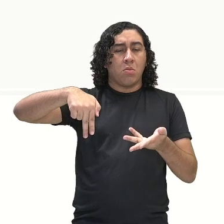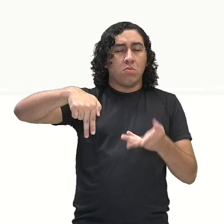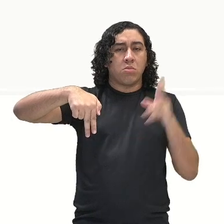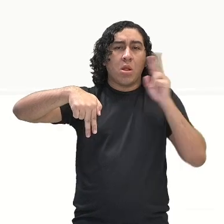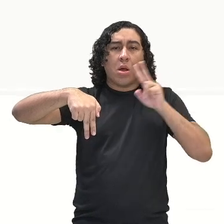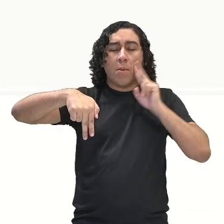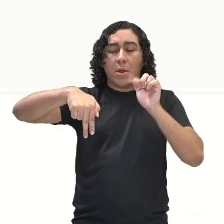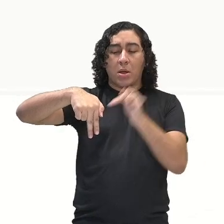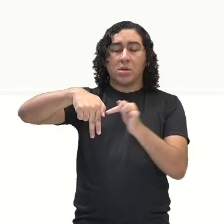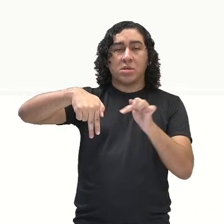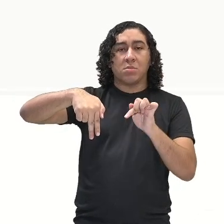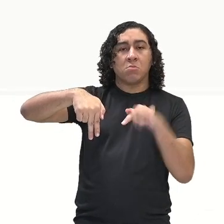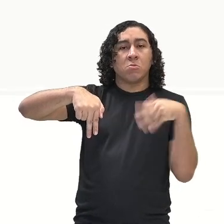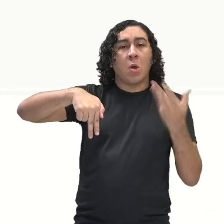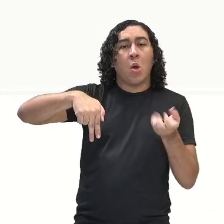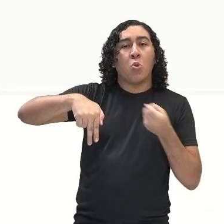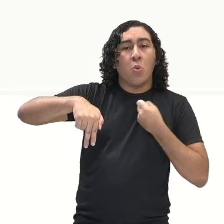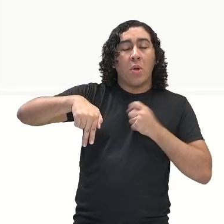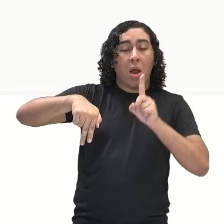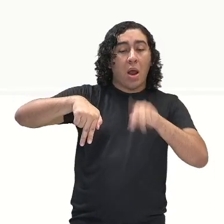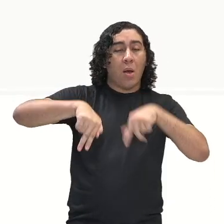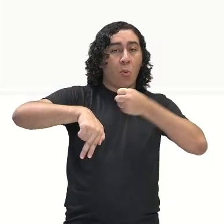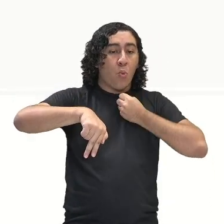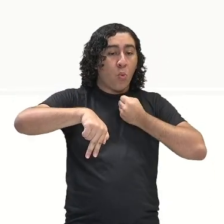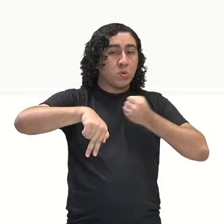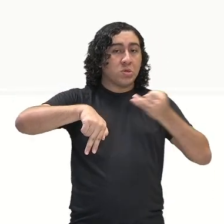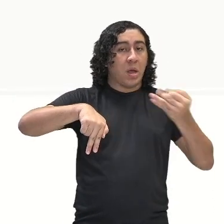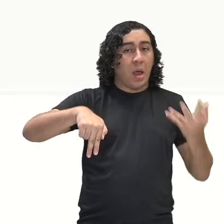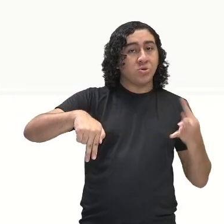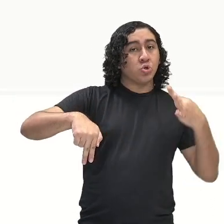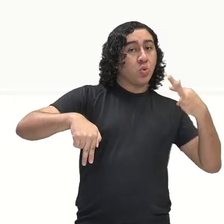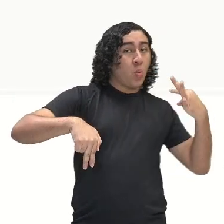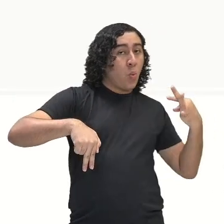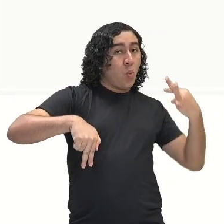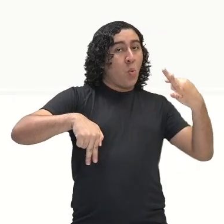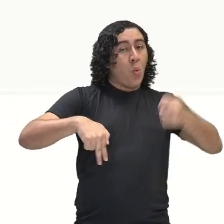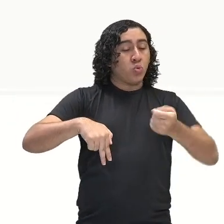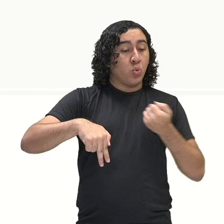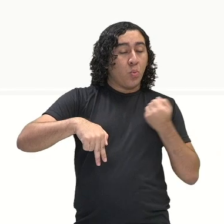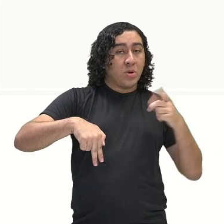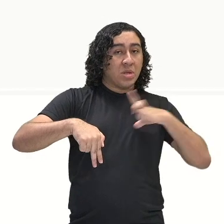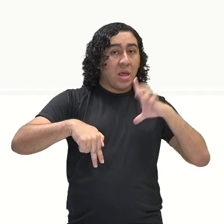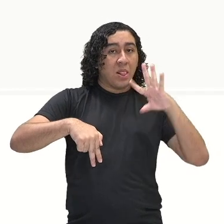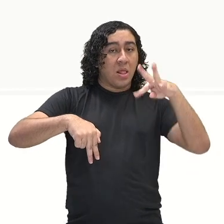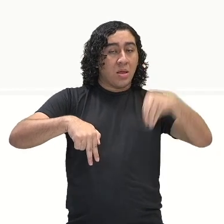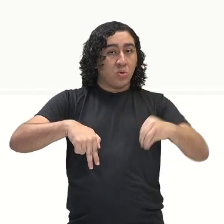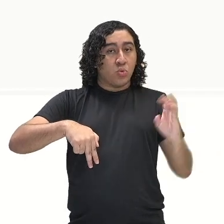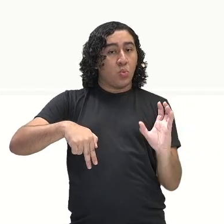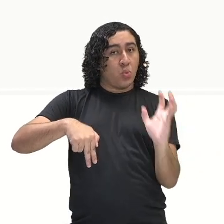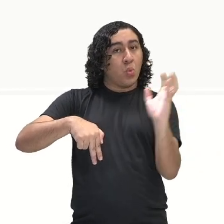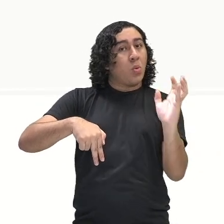Lembram que n significa a quantidade de termos que eu tenho na sequência numérica, né?